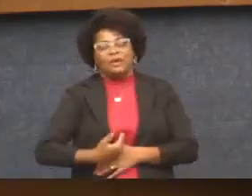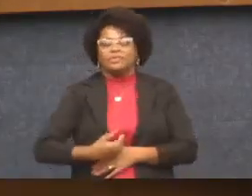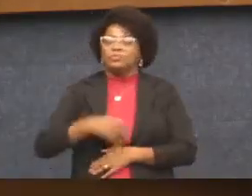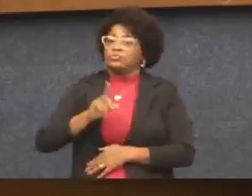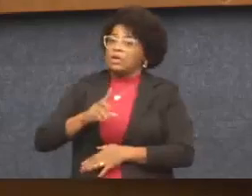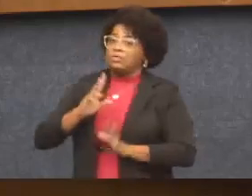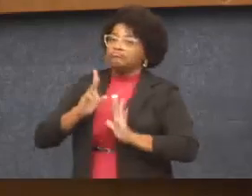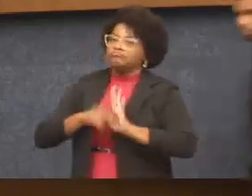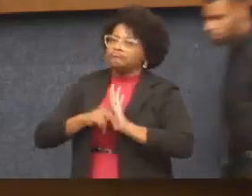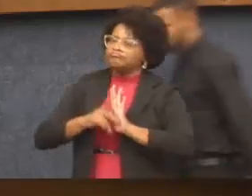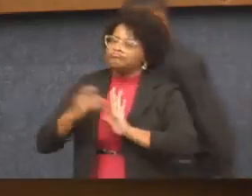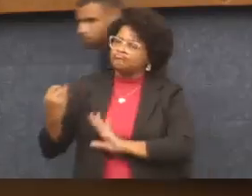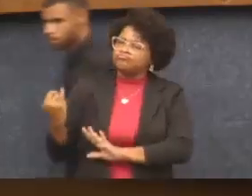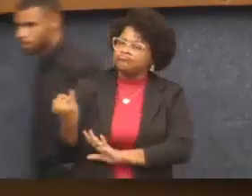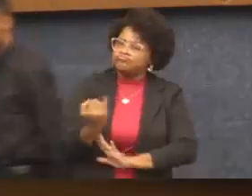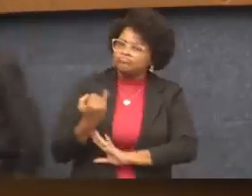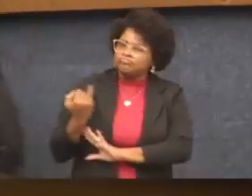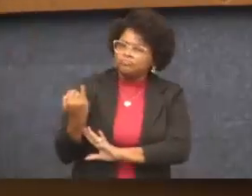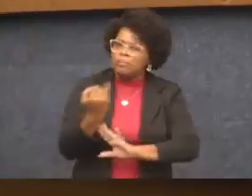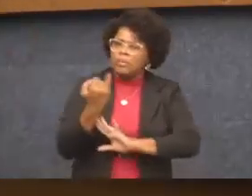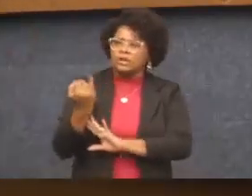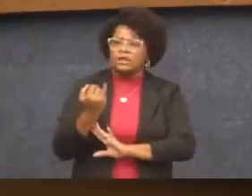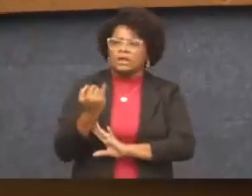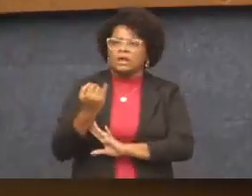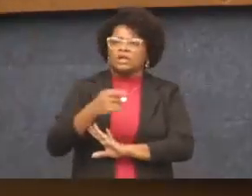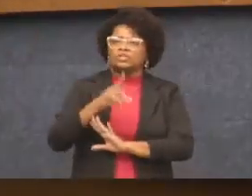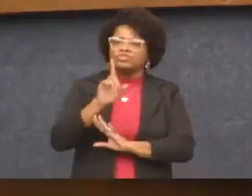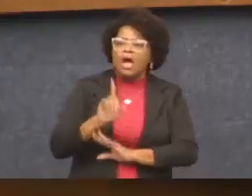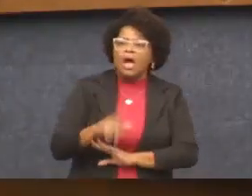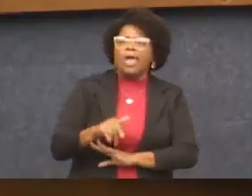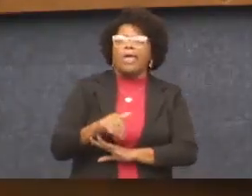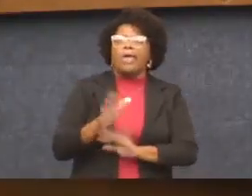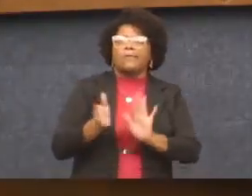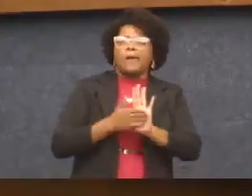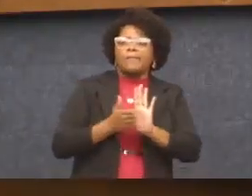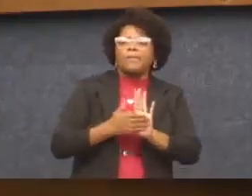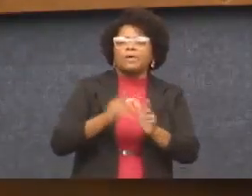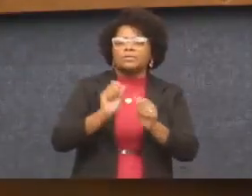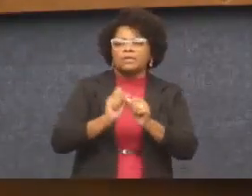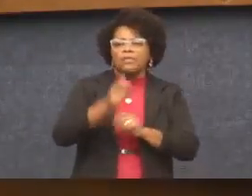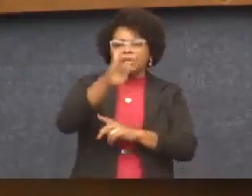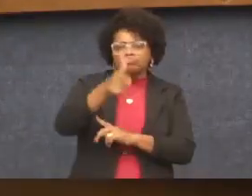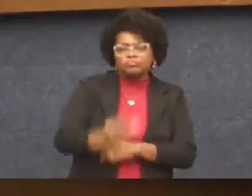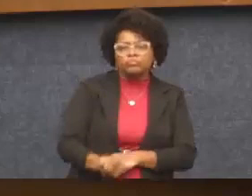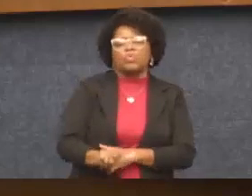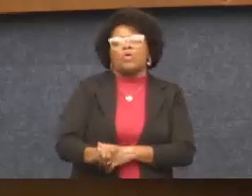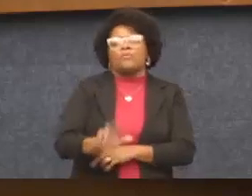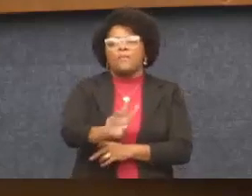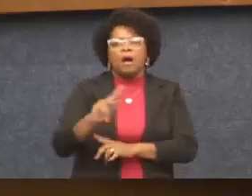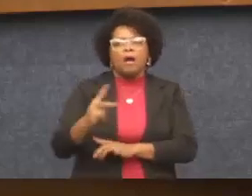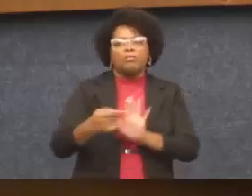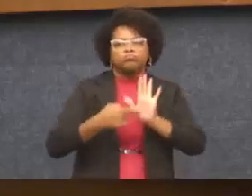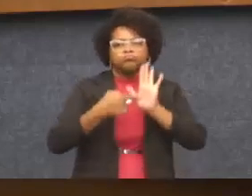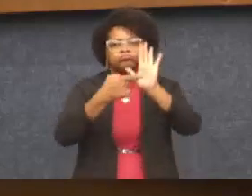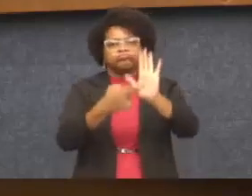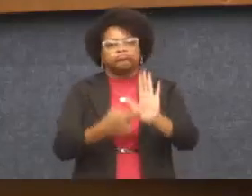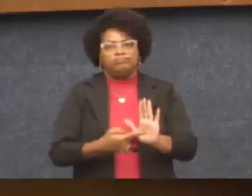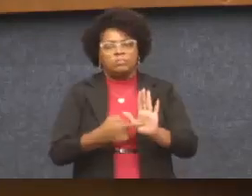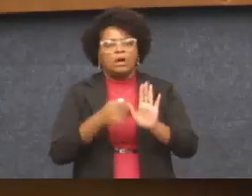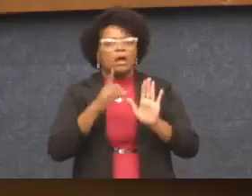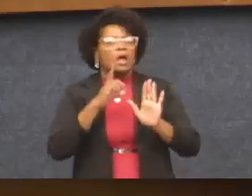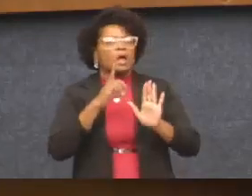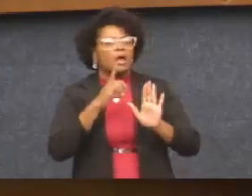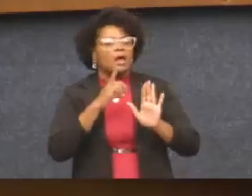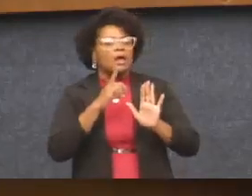é uma reedição do Reativa Belo Horizonte, do Reativa BH, sobretudo para os contribuintes da cidade que ainda sentem os efeitos